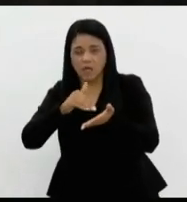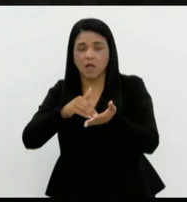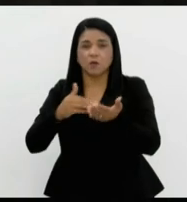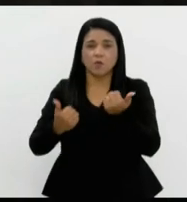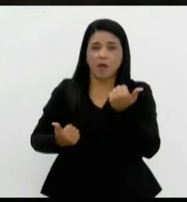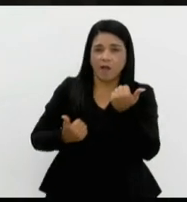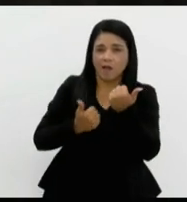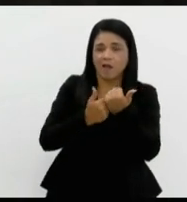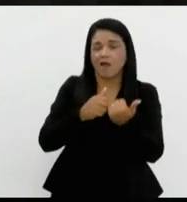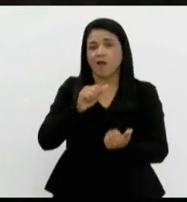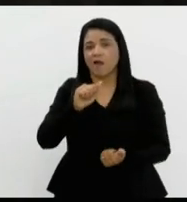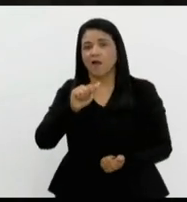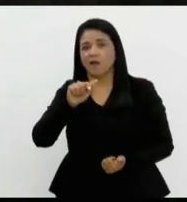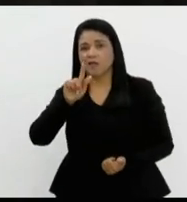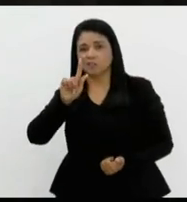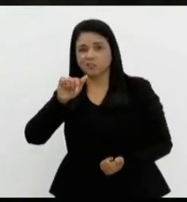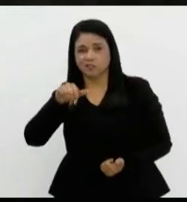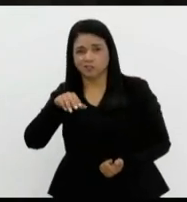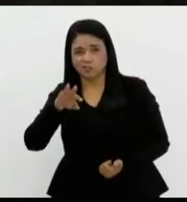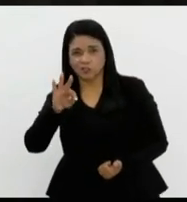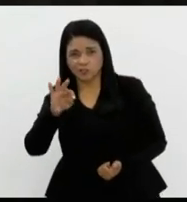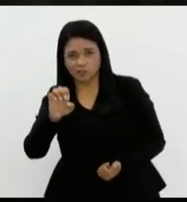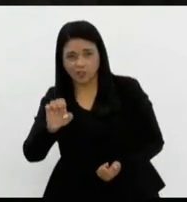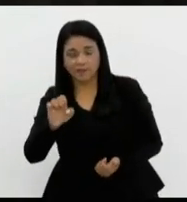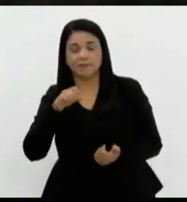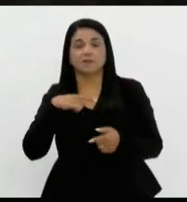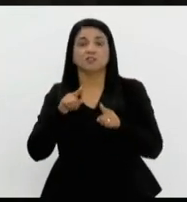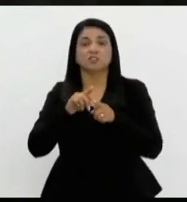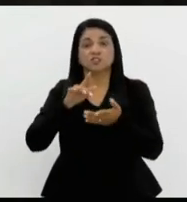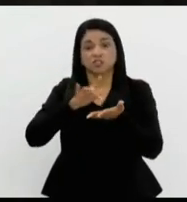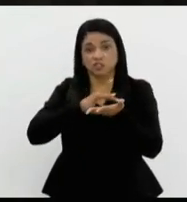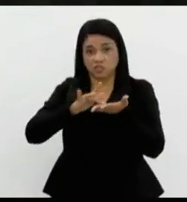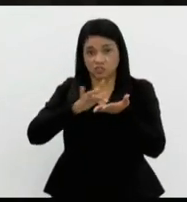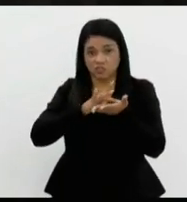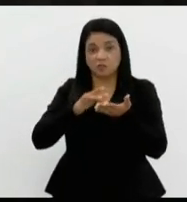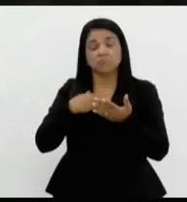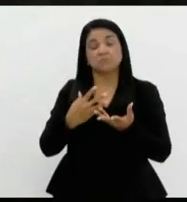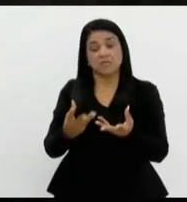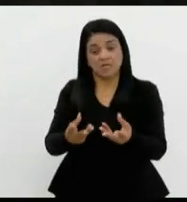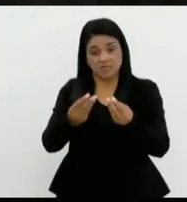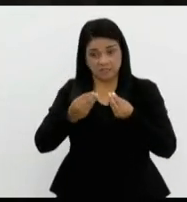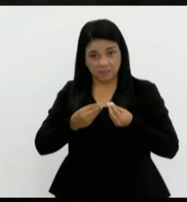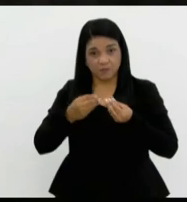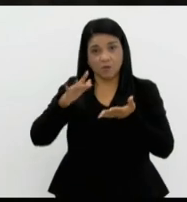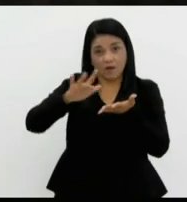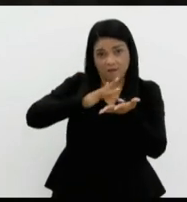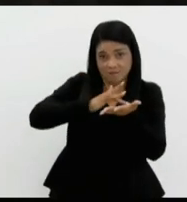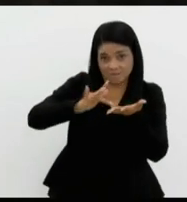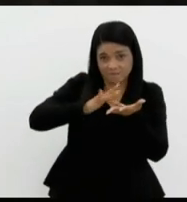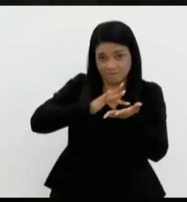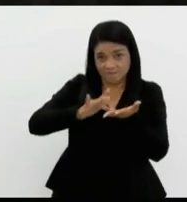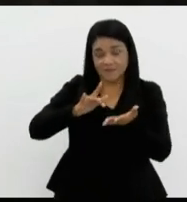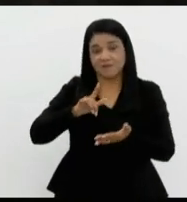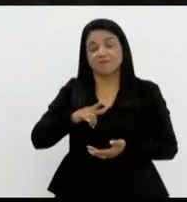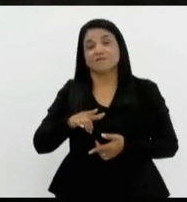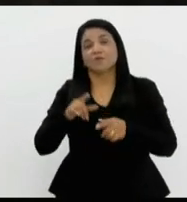de inclusão digital que receberam laptops para trabalharem. E também